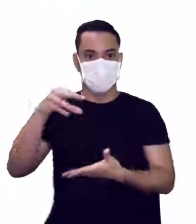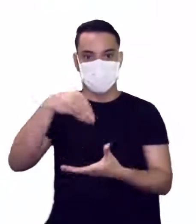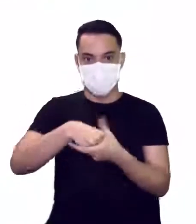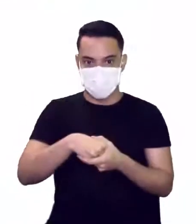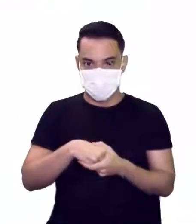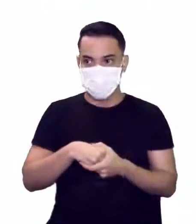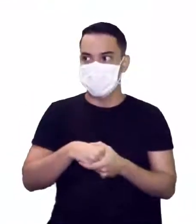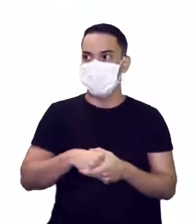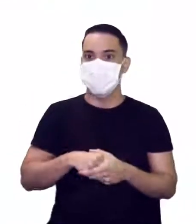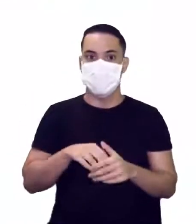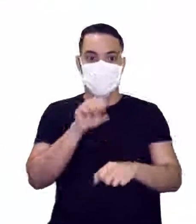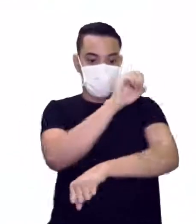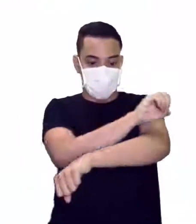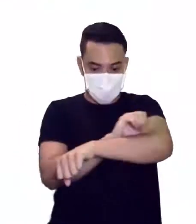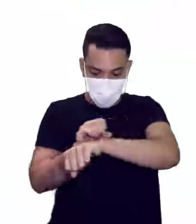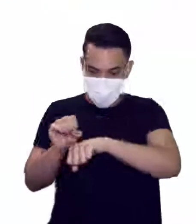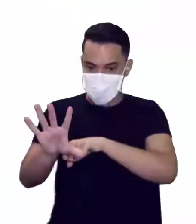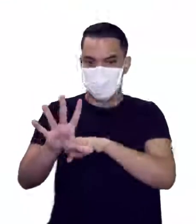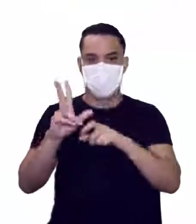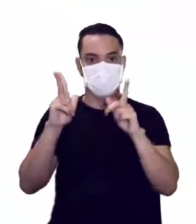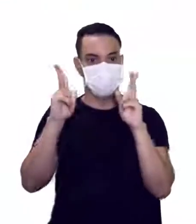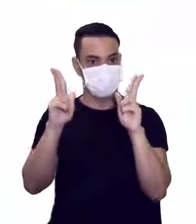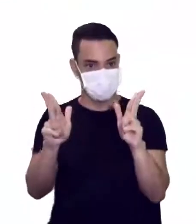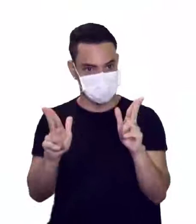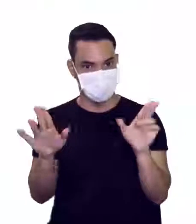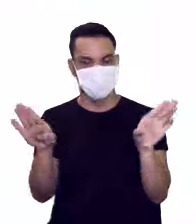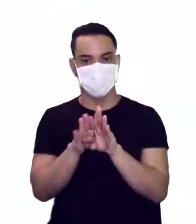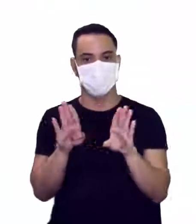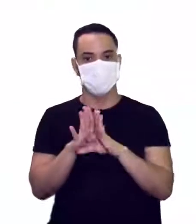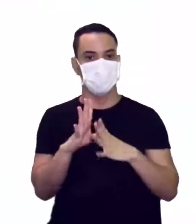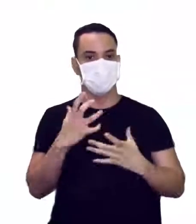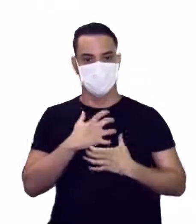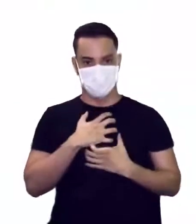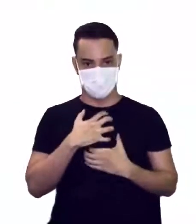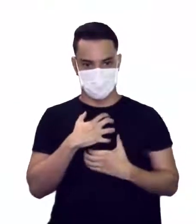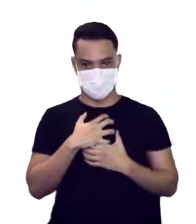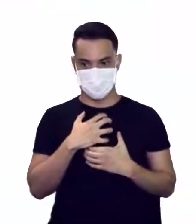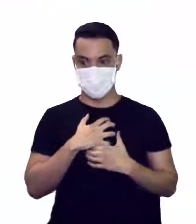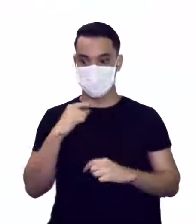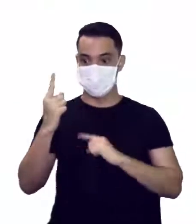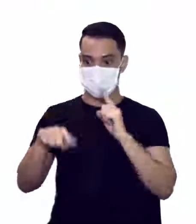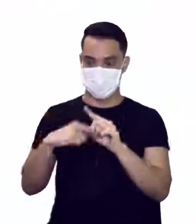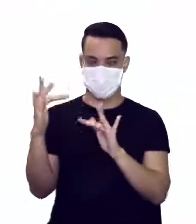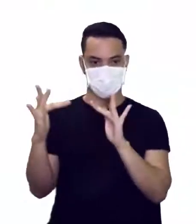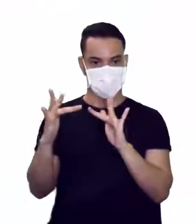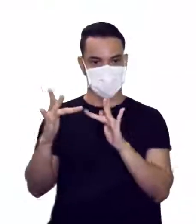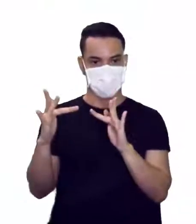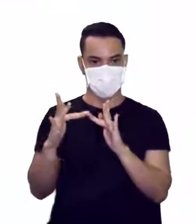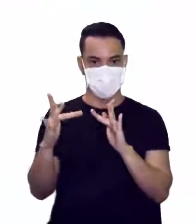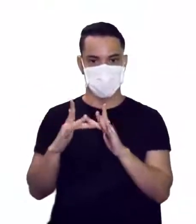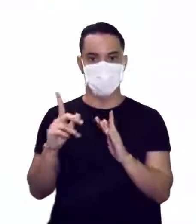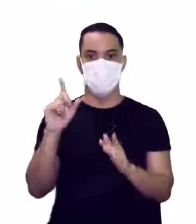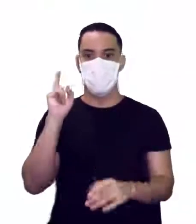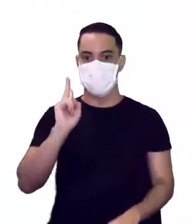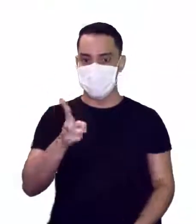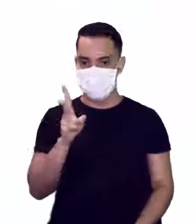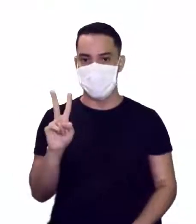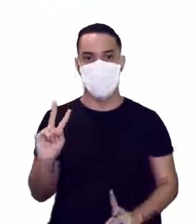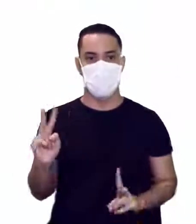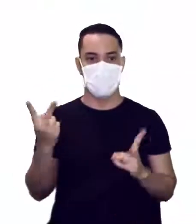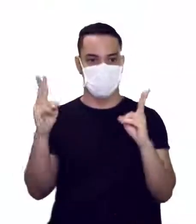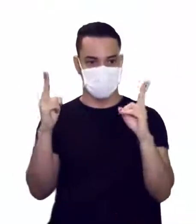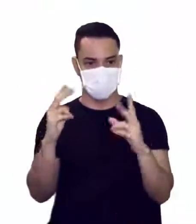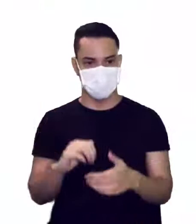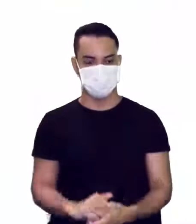são condutores de mesmas dimensões e de mesma forma, após o contato terão cargas de mesmo valor,